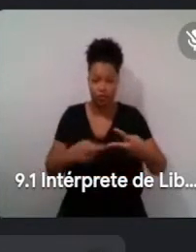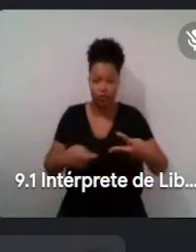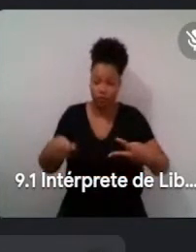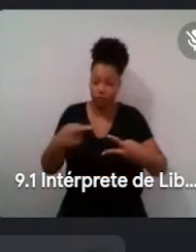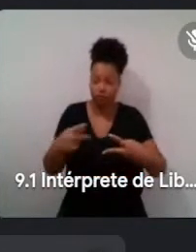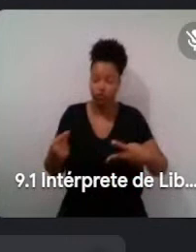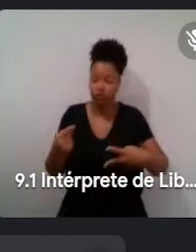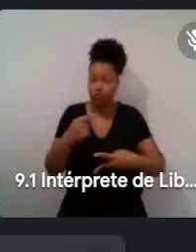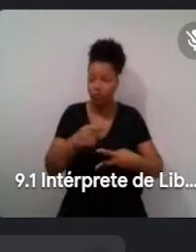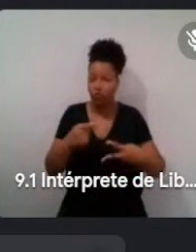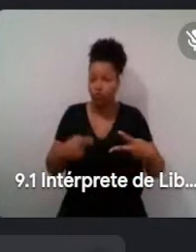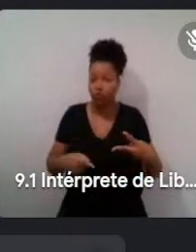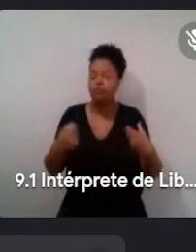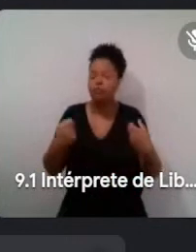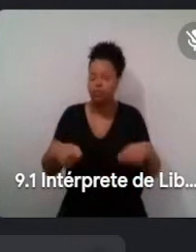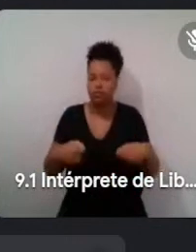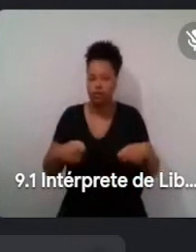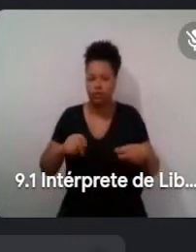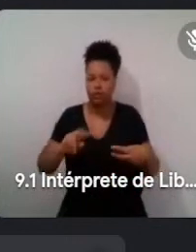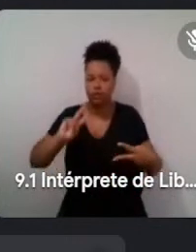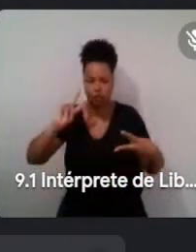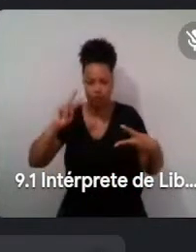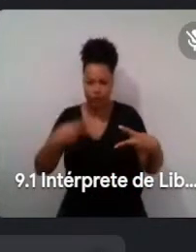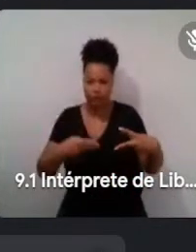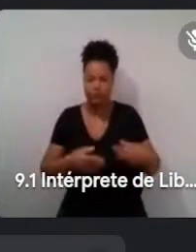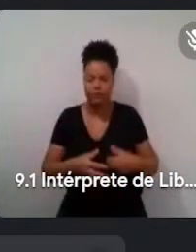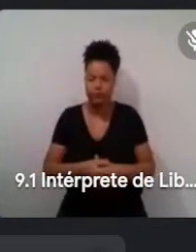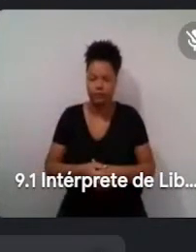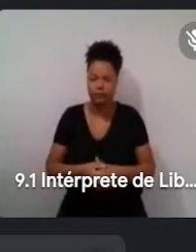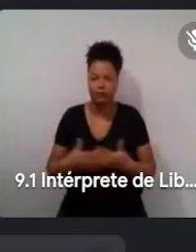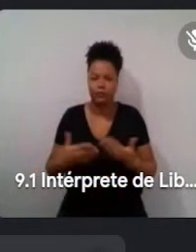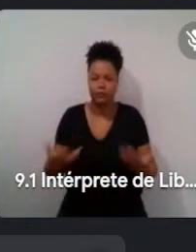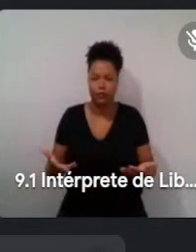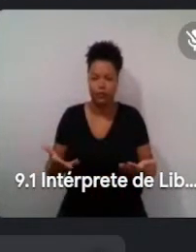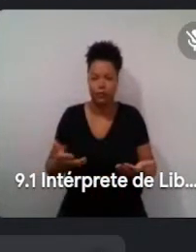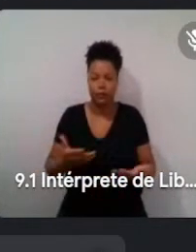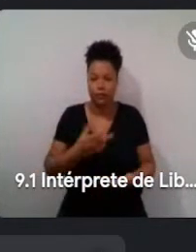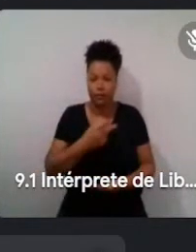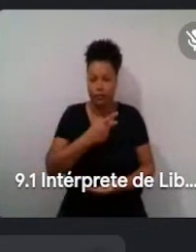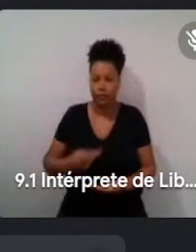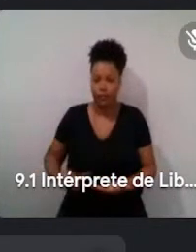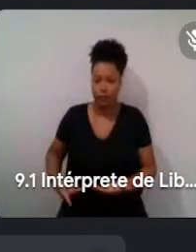ser conhecidos. Em relação, senhor presidente,